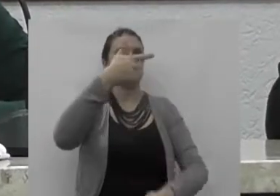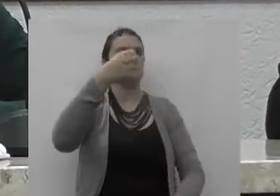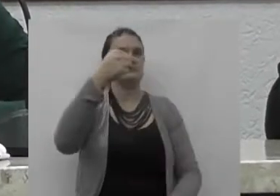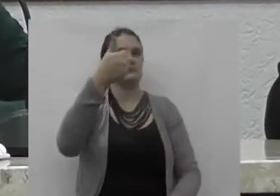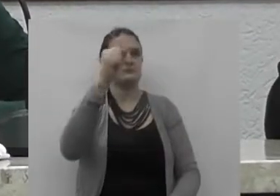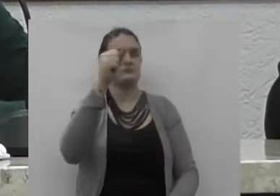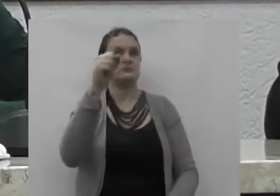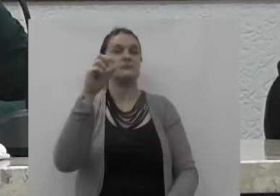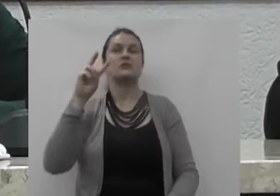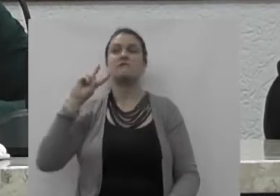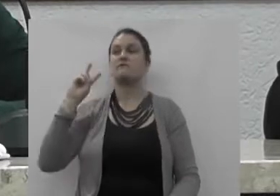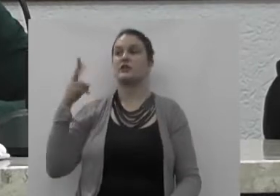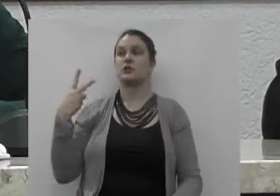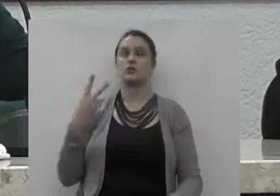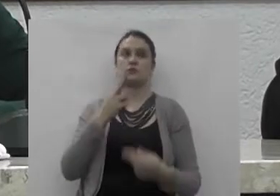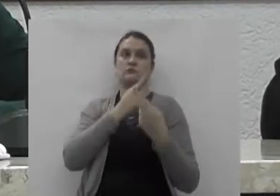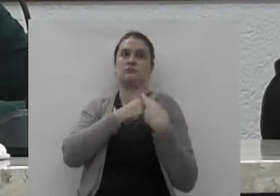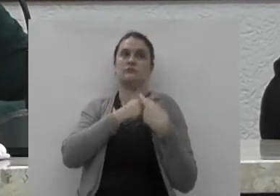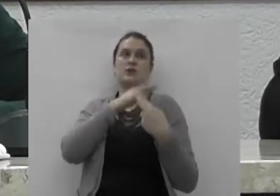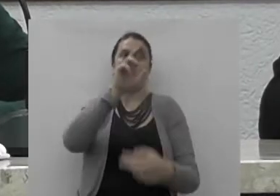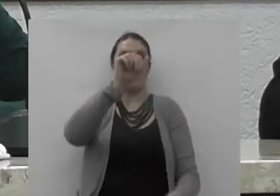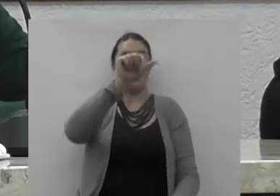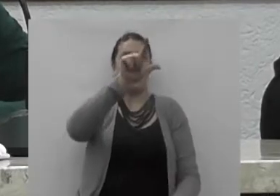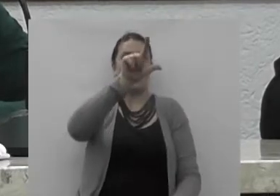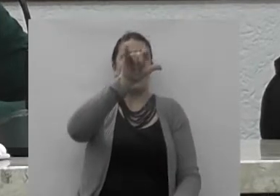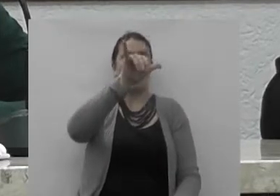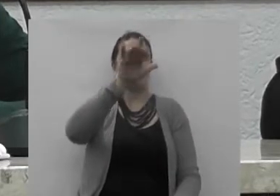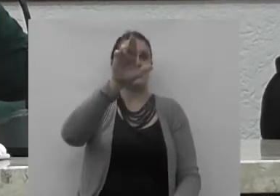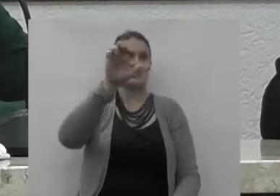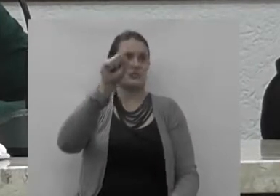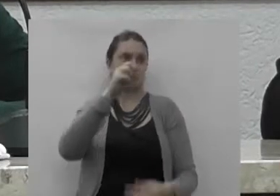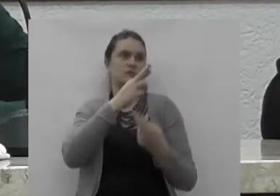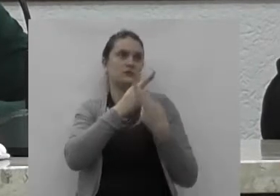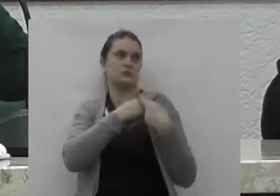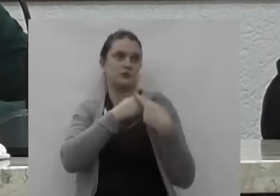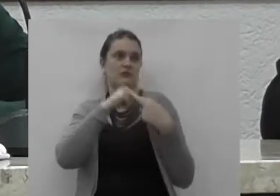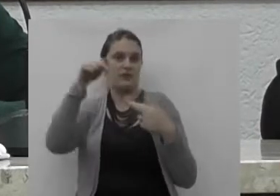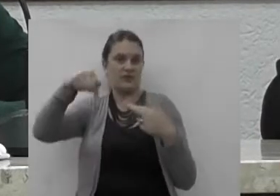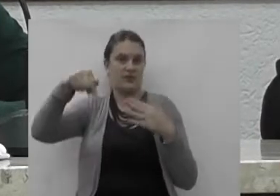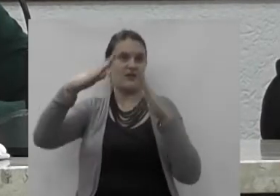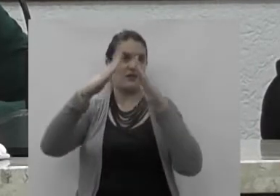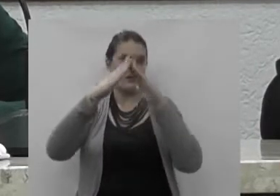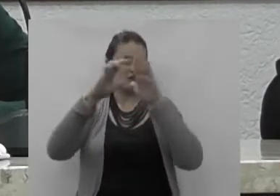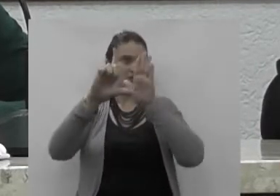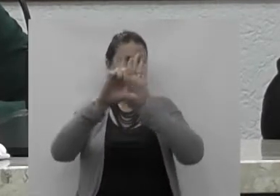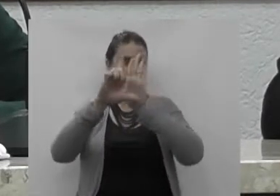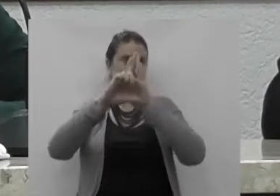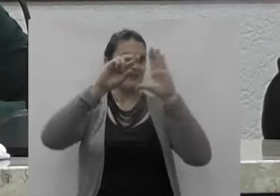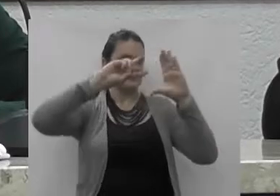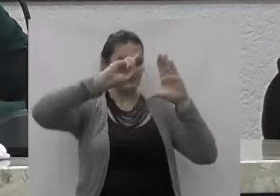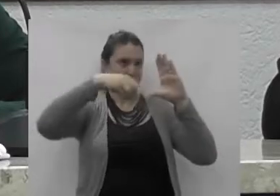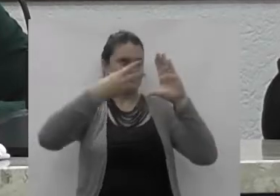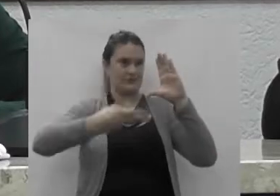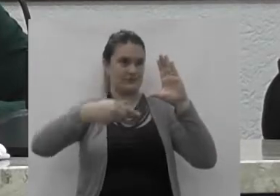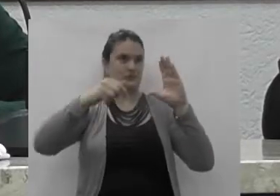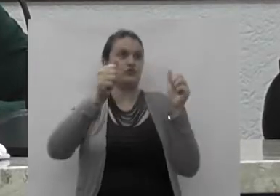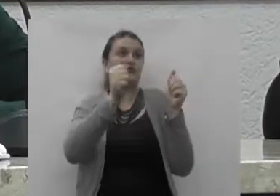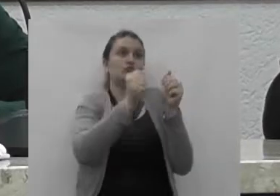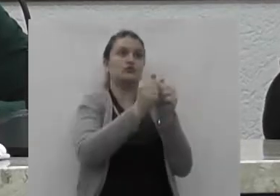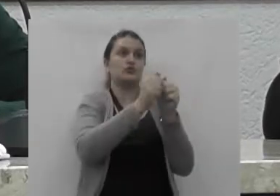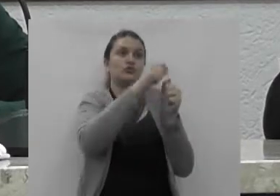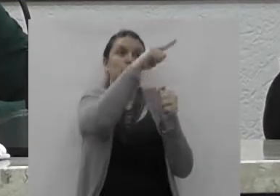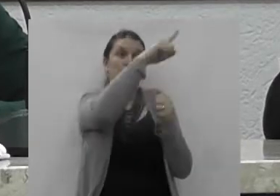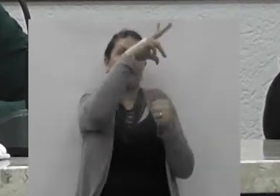55/2018, do vereador Almires Burgai Filho, para que o Poder Executivo, juntamente com a Secretaria